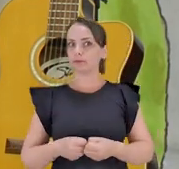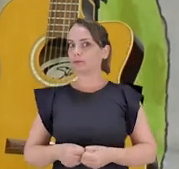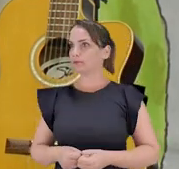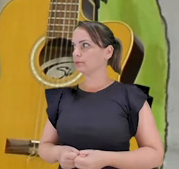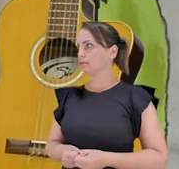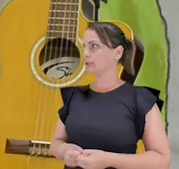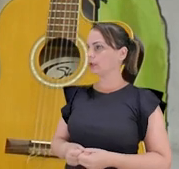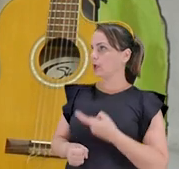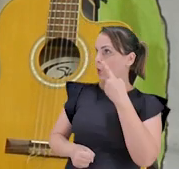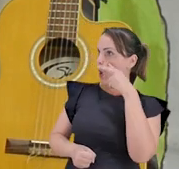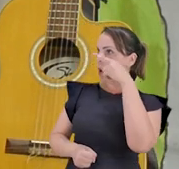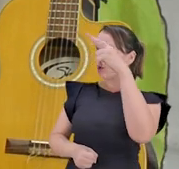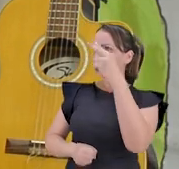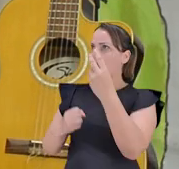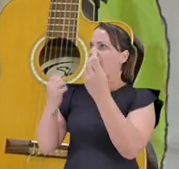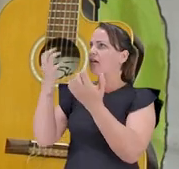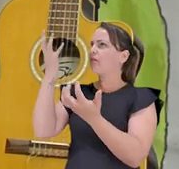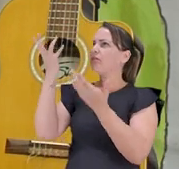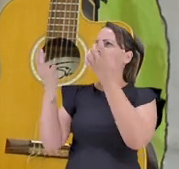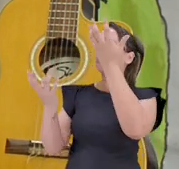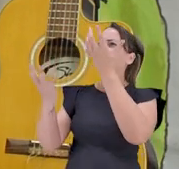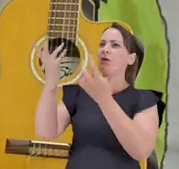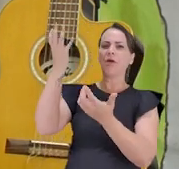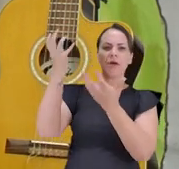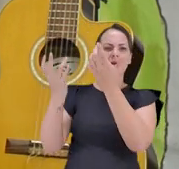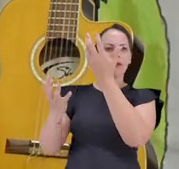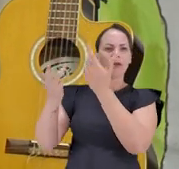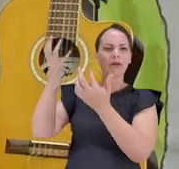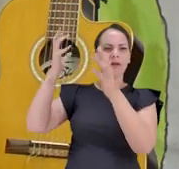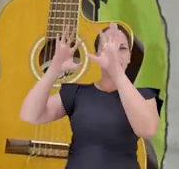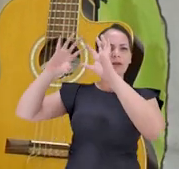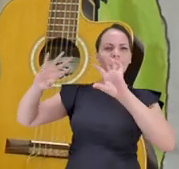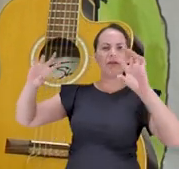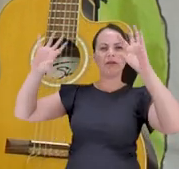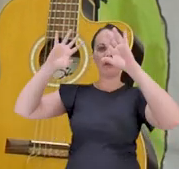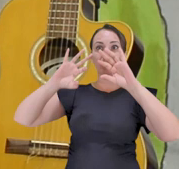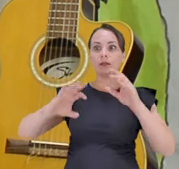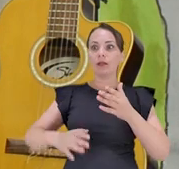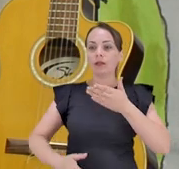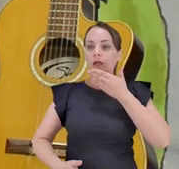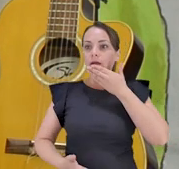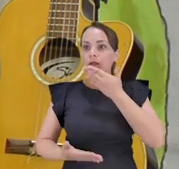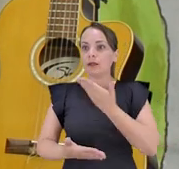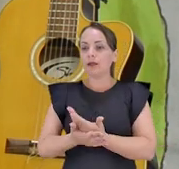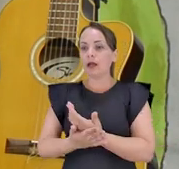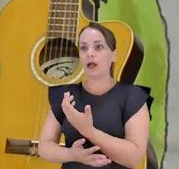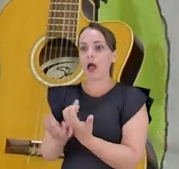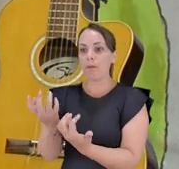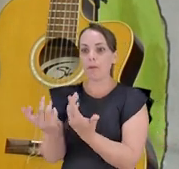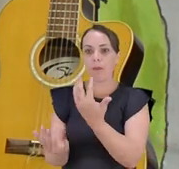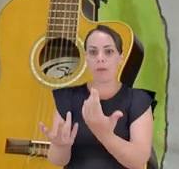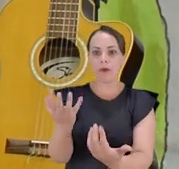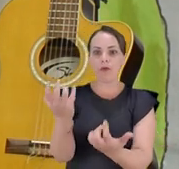Xiii, olha lá uma fumaça. Uma fumaça? A mata tá começando a pegar fogo. Nossa, tá pegando fogo.